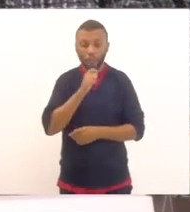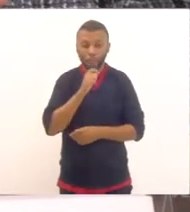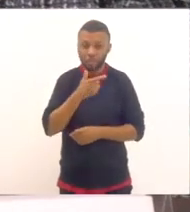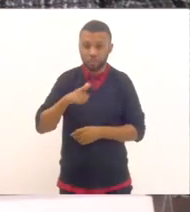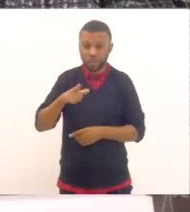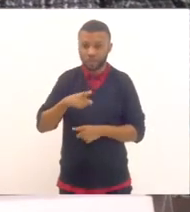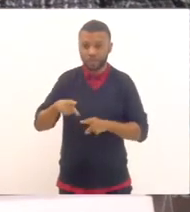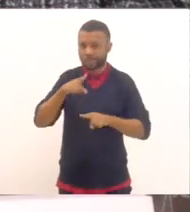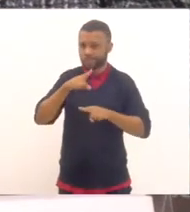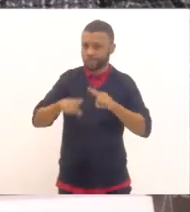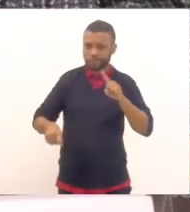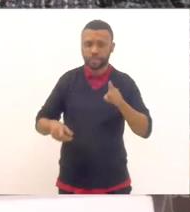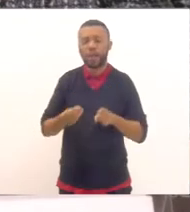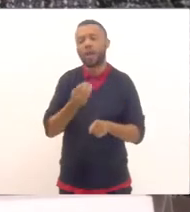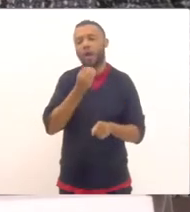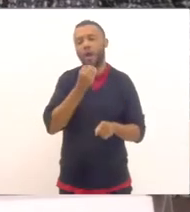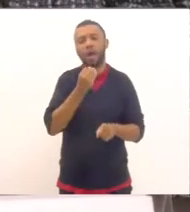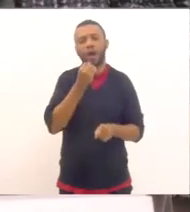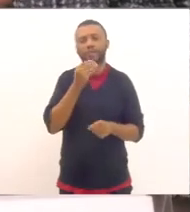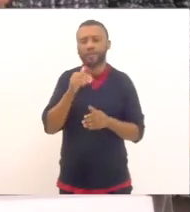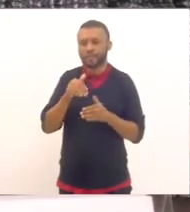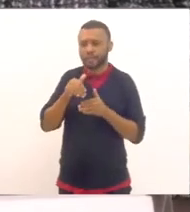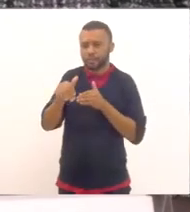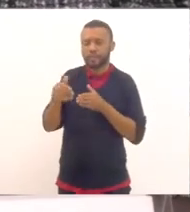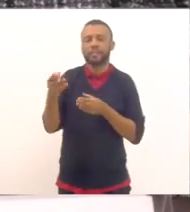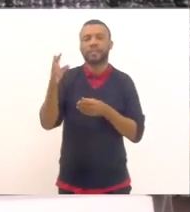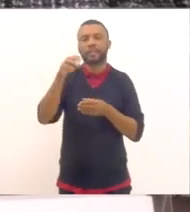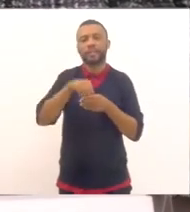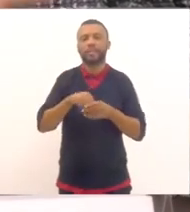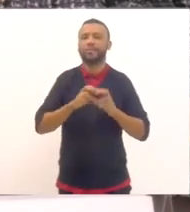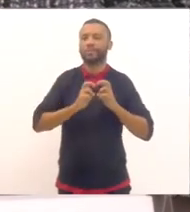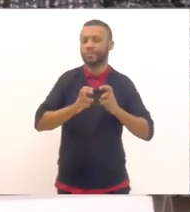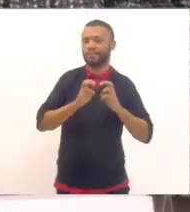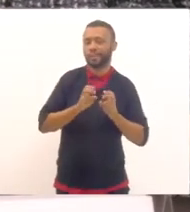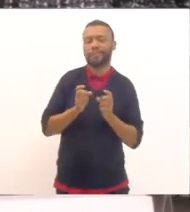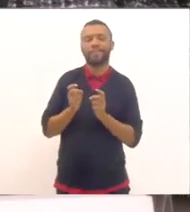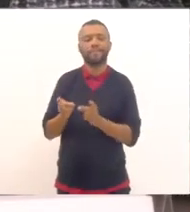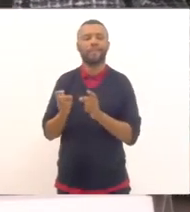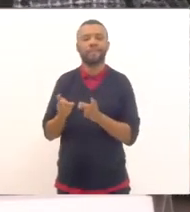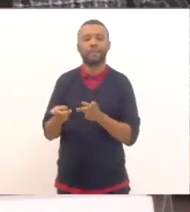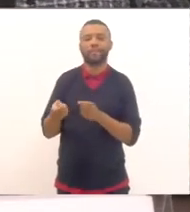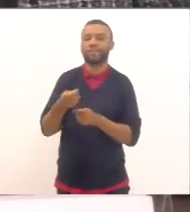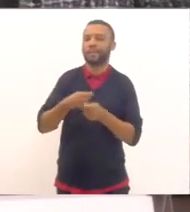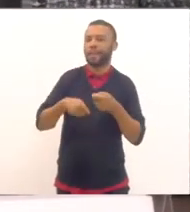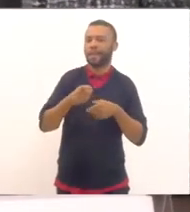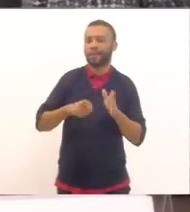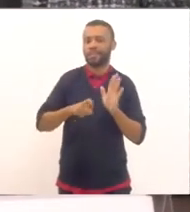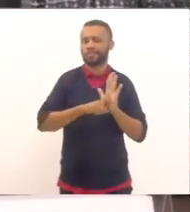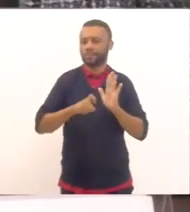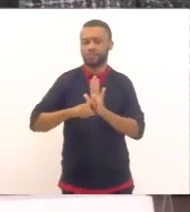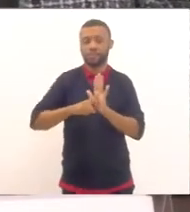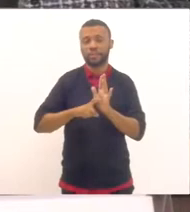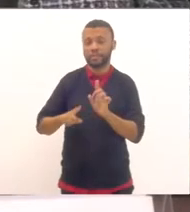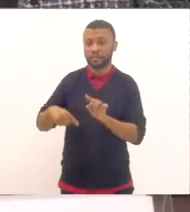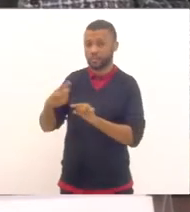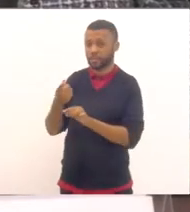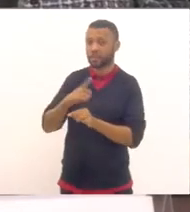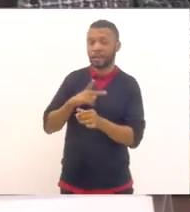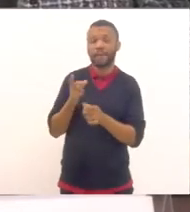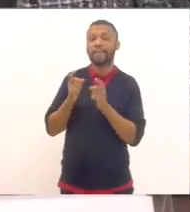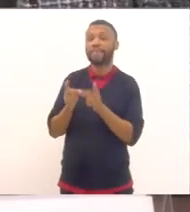evidentemente daqui a pouco tá dentro do trem daqui a pouco tá no sistema operacional